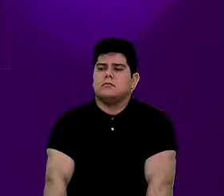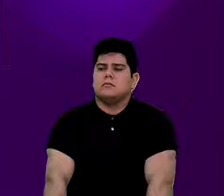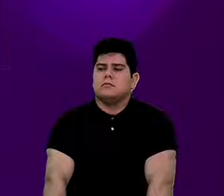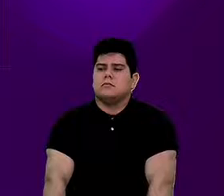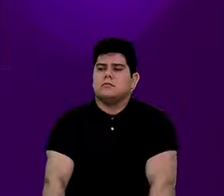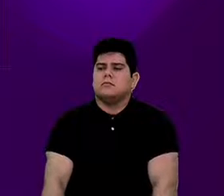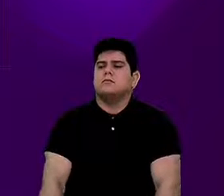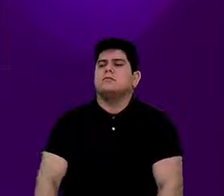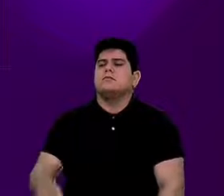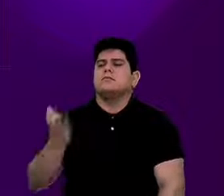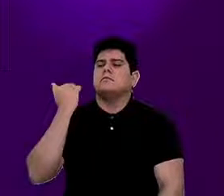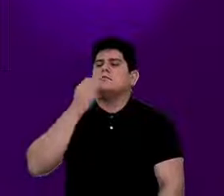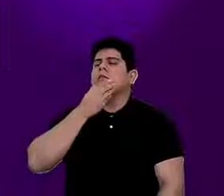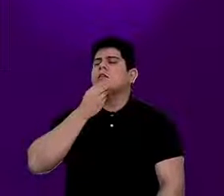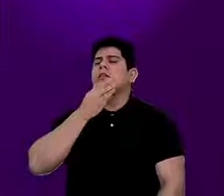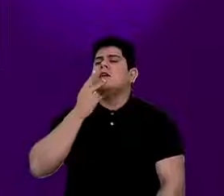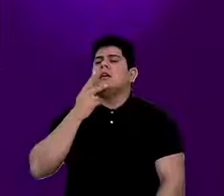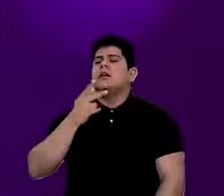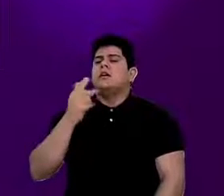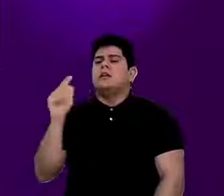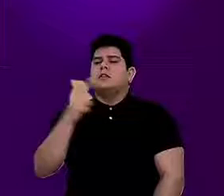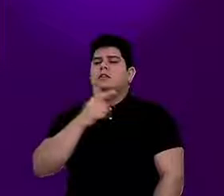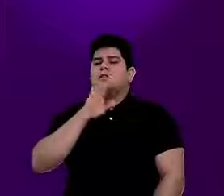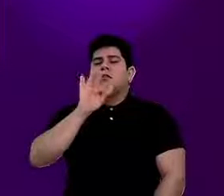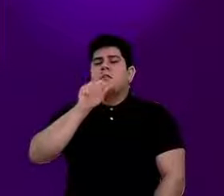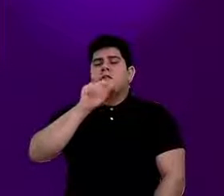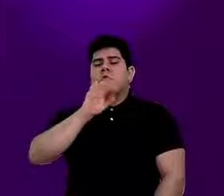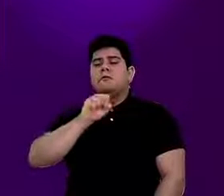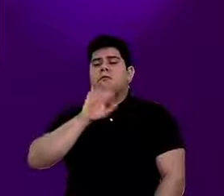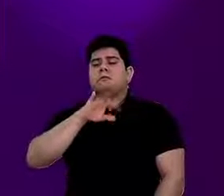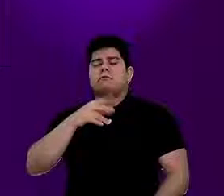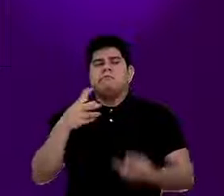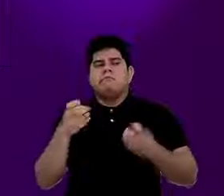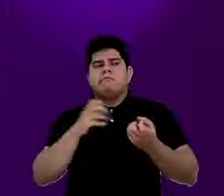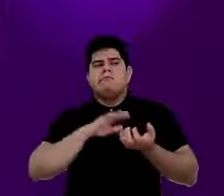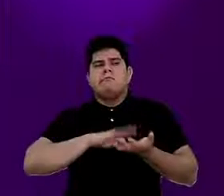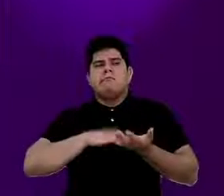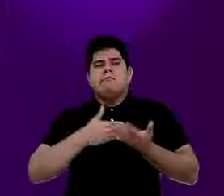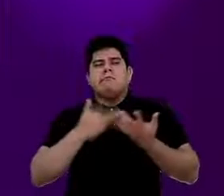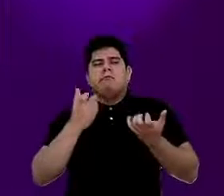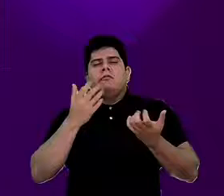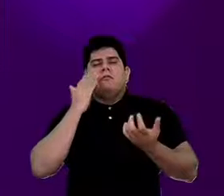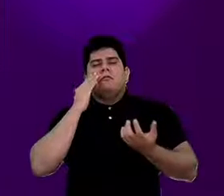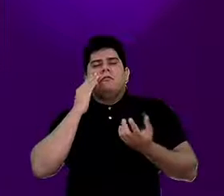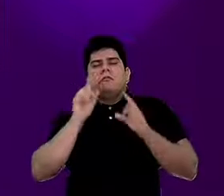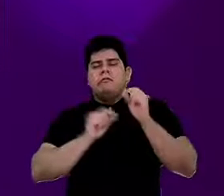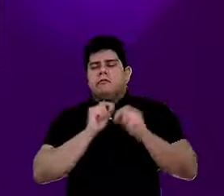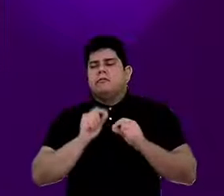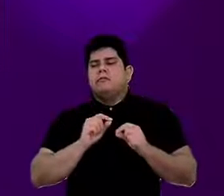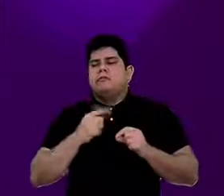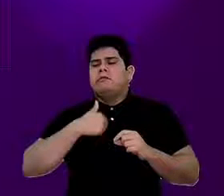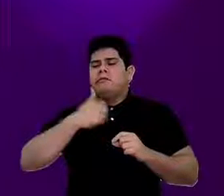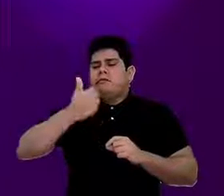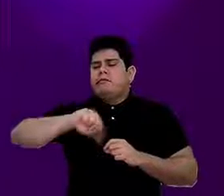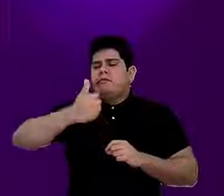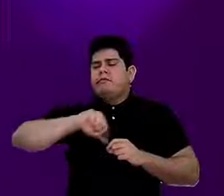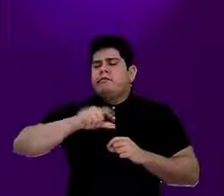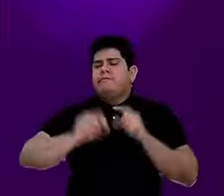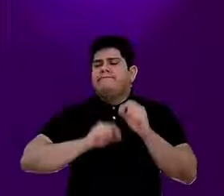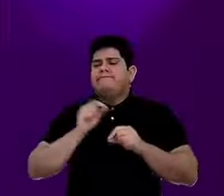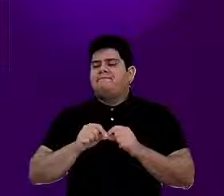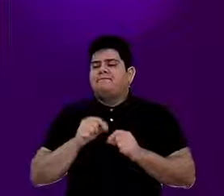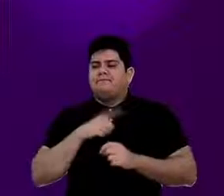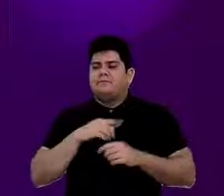Nietzsche dizia, não existem fatos, somente interpretações. Quando nós vamos avaliar um doente com síncope, nós